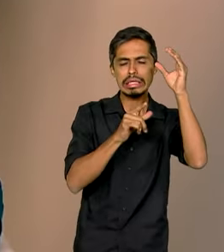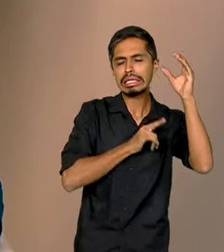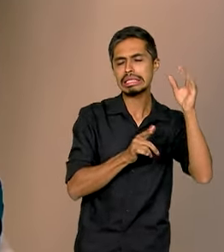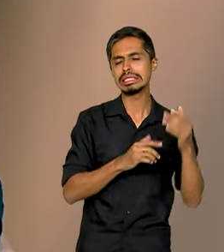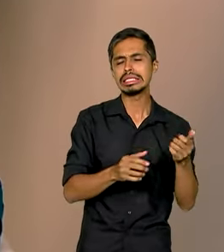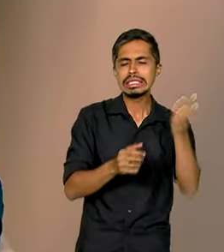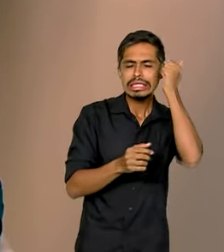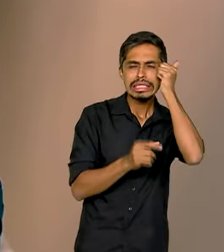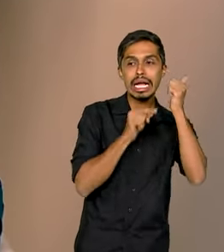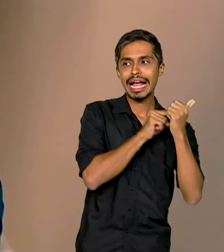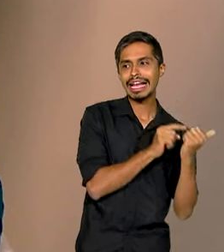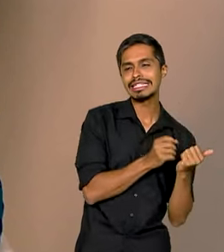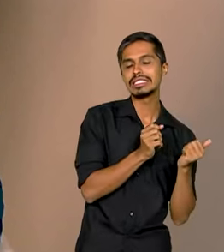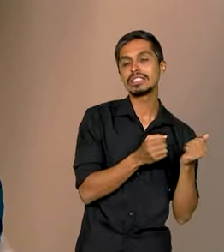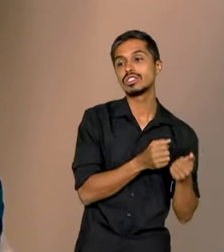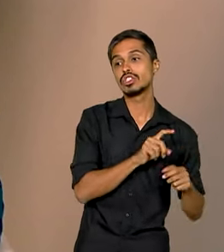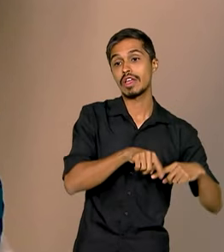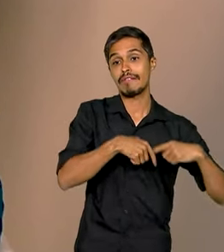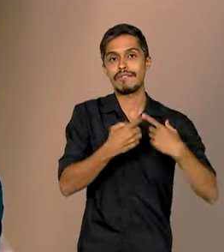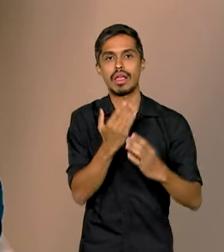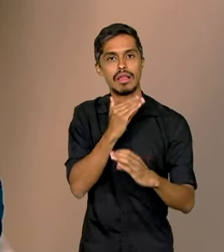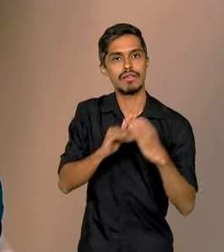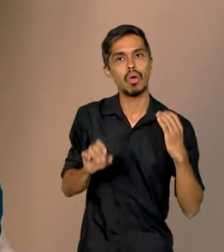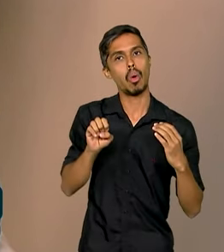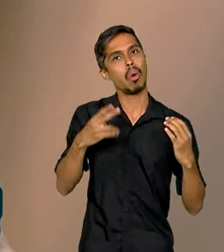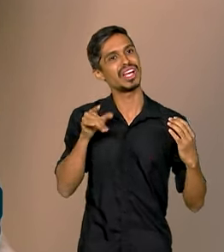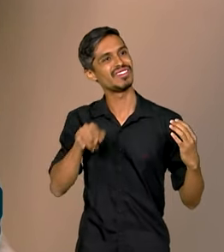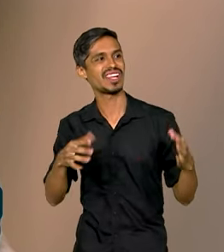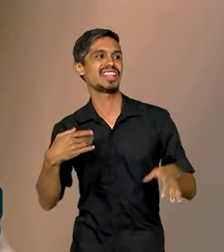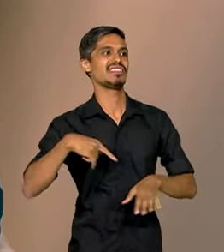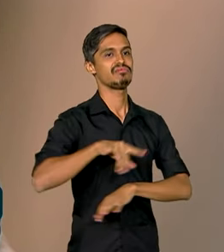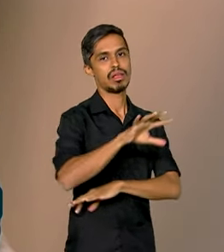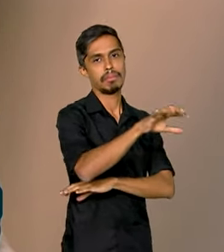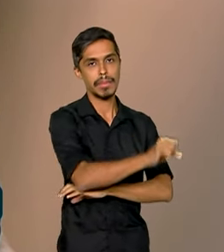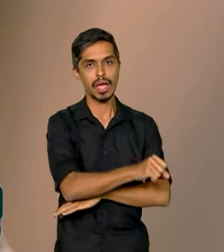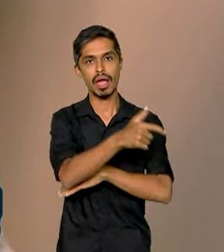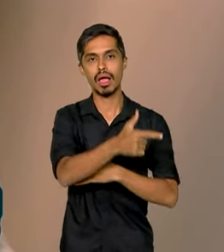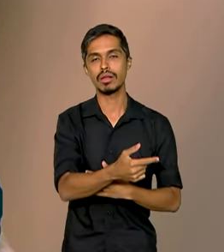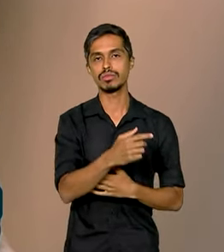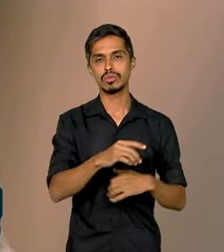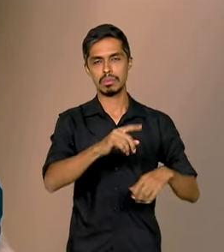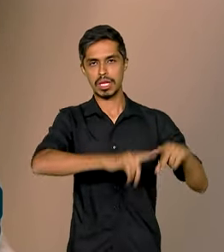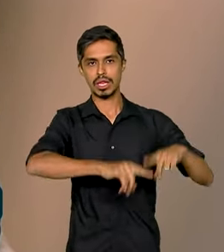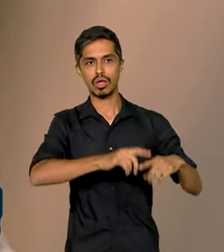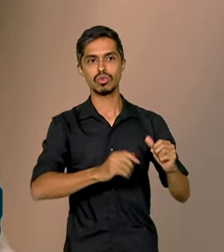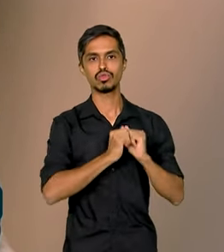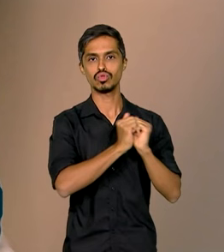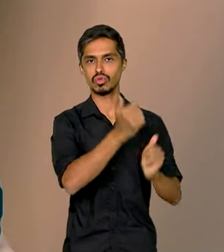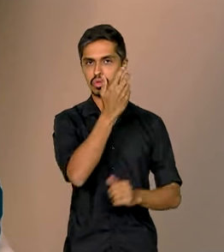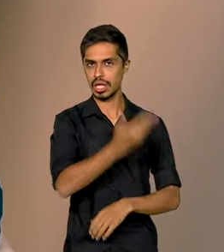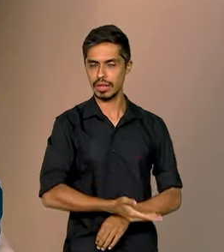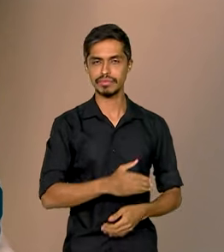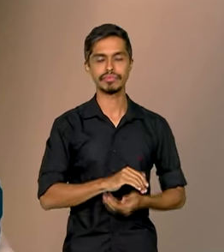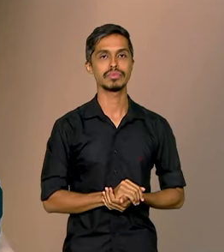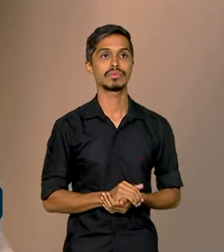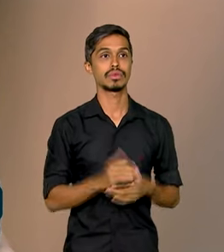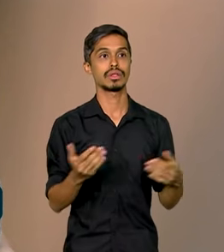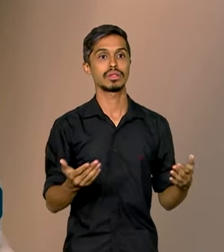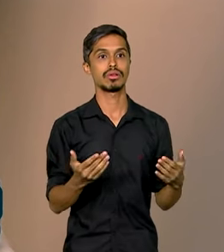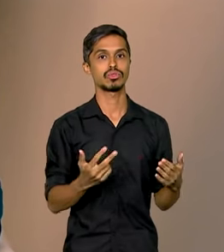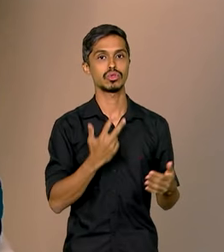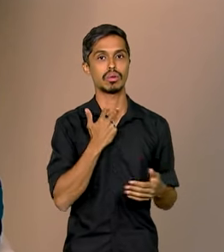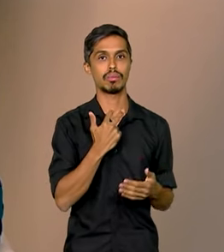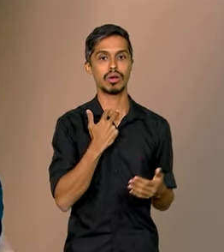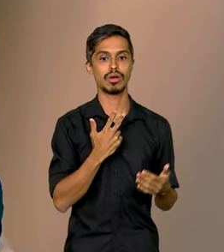envio a devolução ou o fornecedor vai buscar esse produto no junto ao ao consumidor né e não